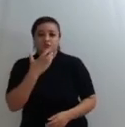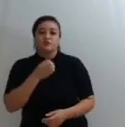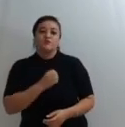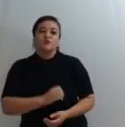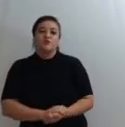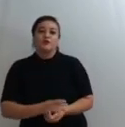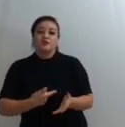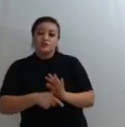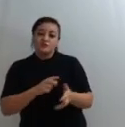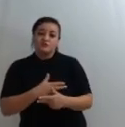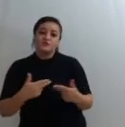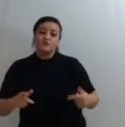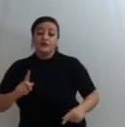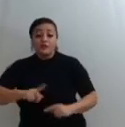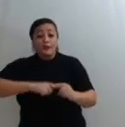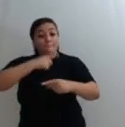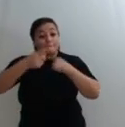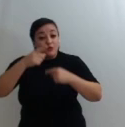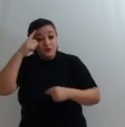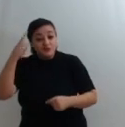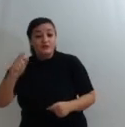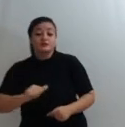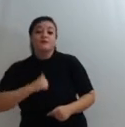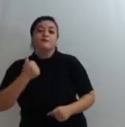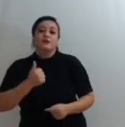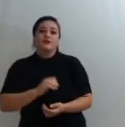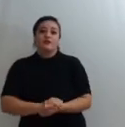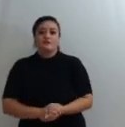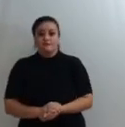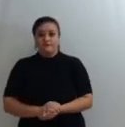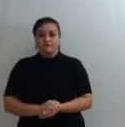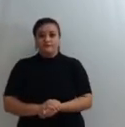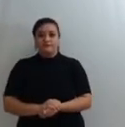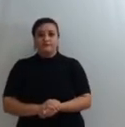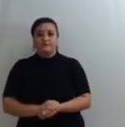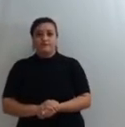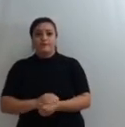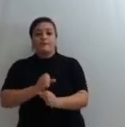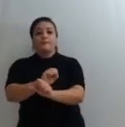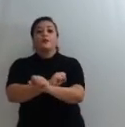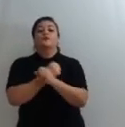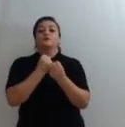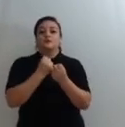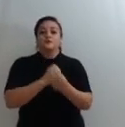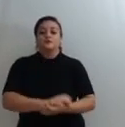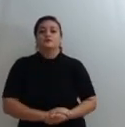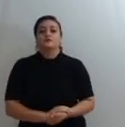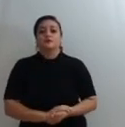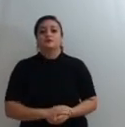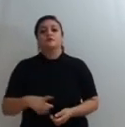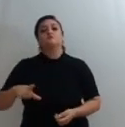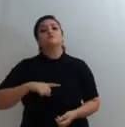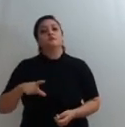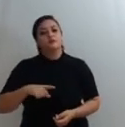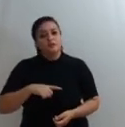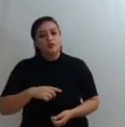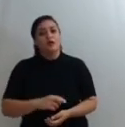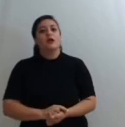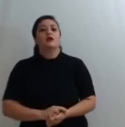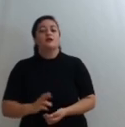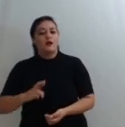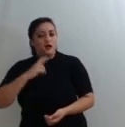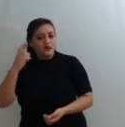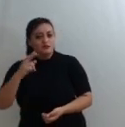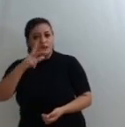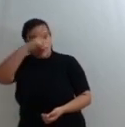para depois pensar melhor. Num ponto, o defensor público tem razão. Para